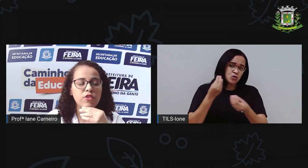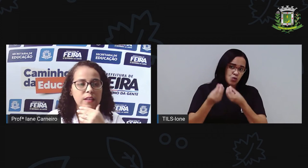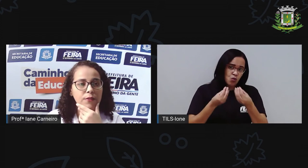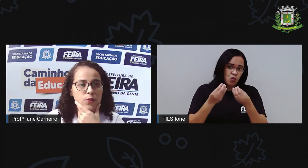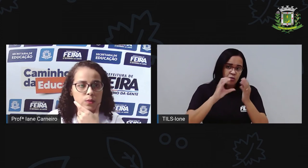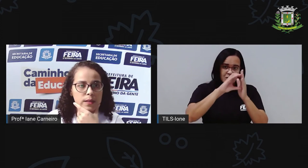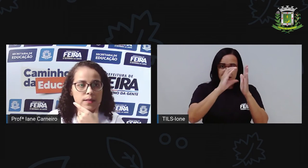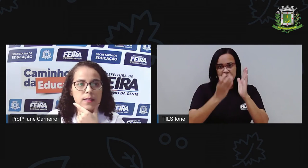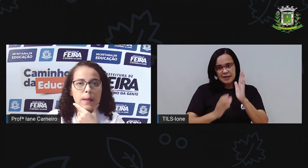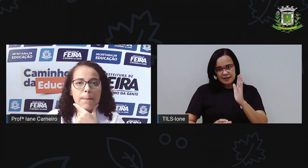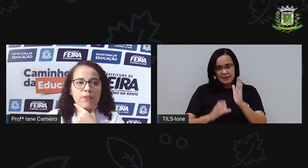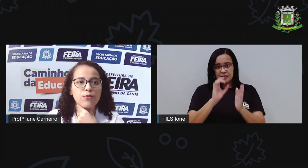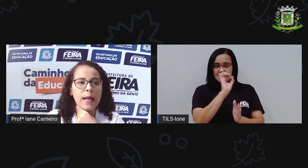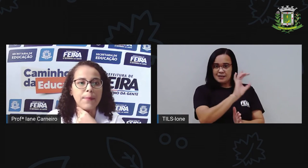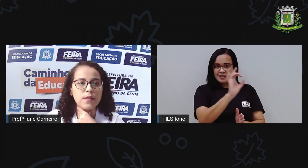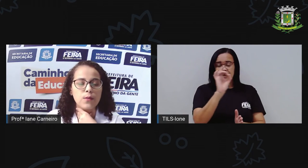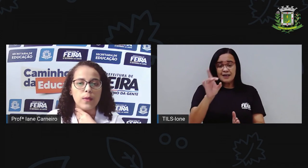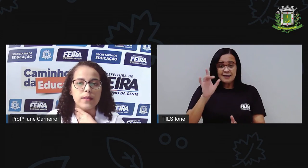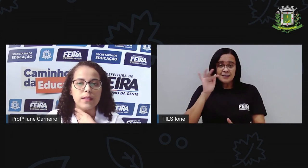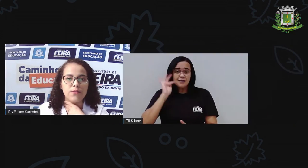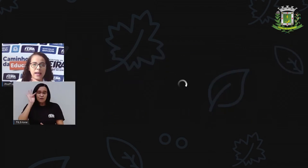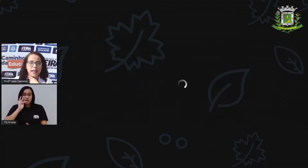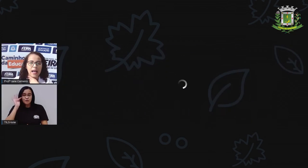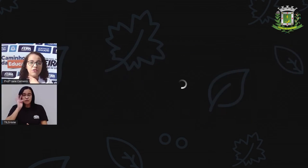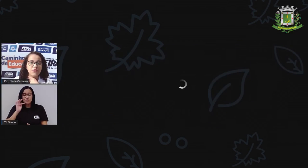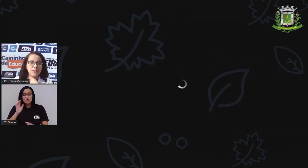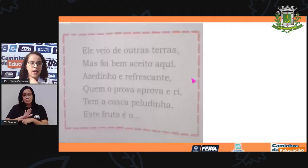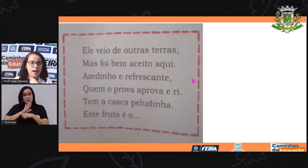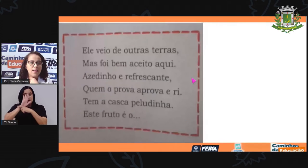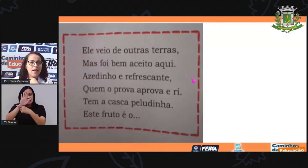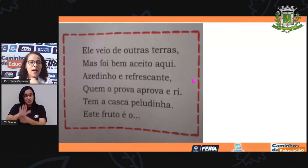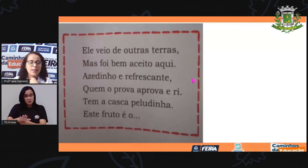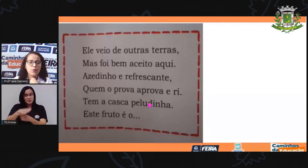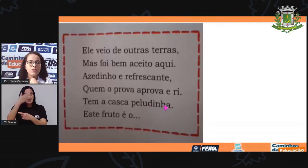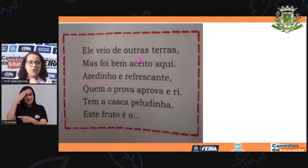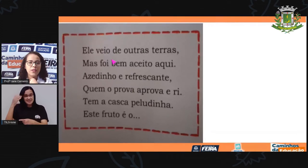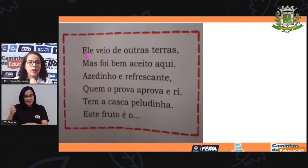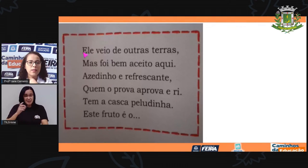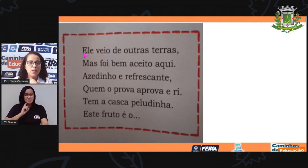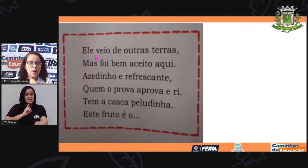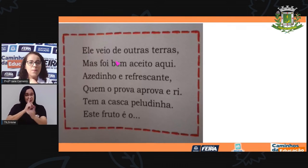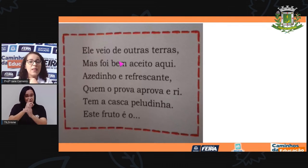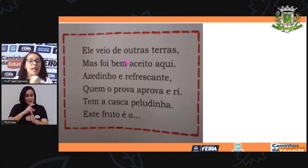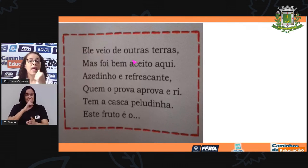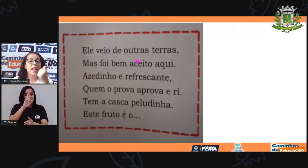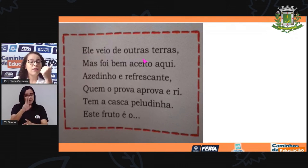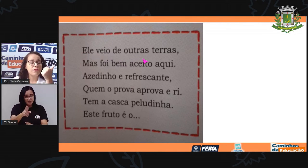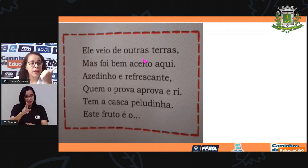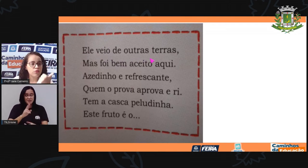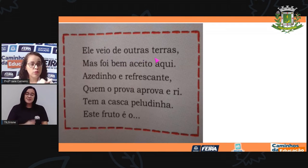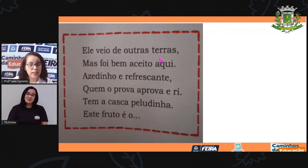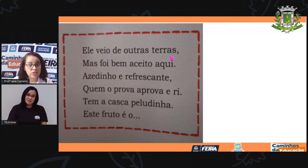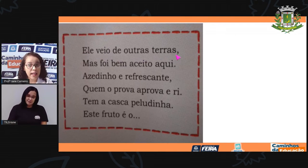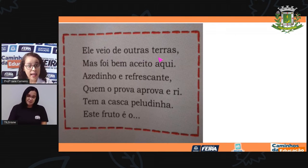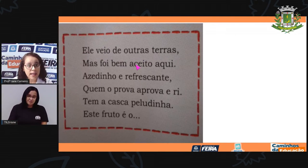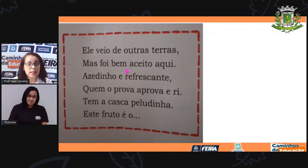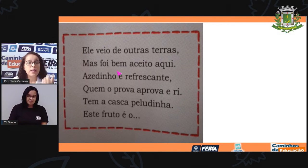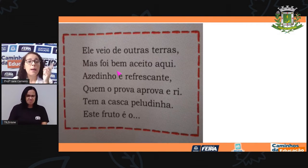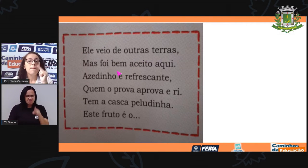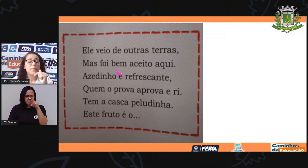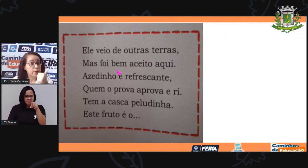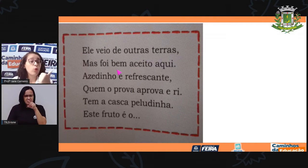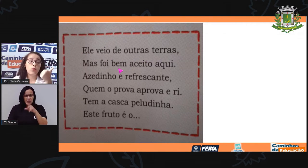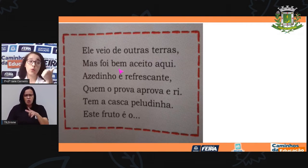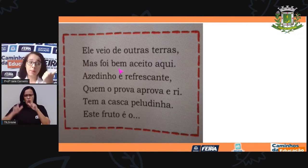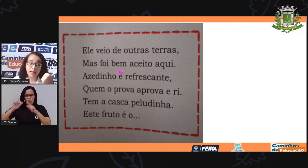características da fruta para ajudar a pessoa que vai adivinhar a sua adivinha. Olha só, ele veio de outras terras.